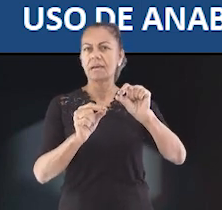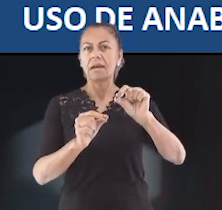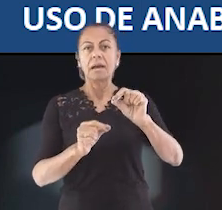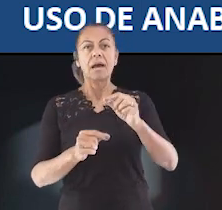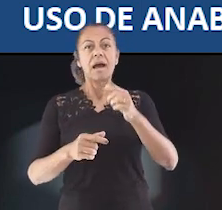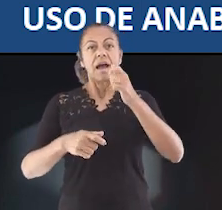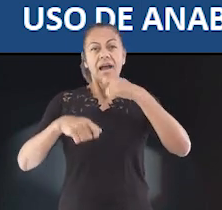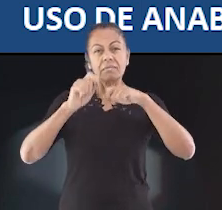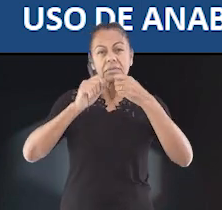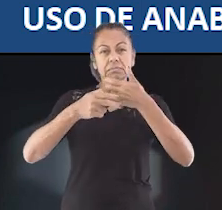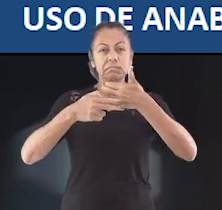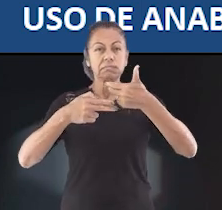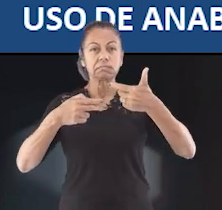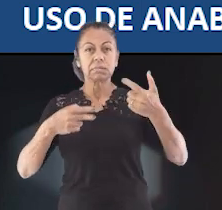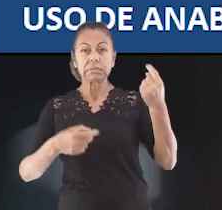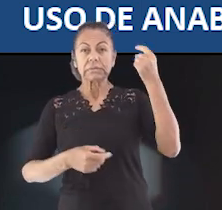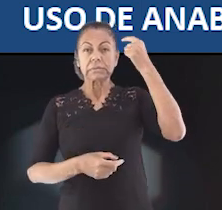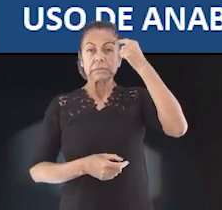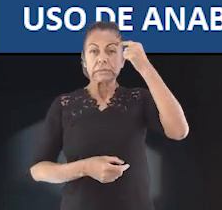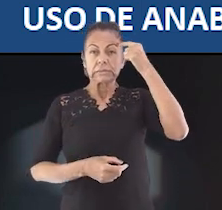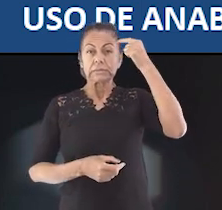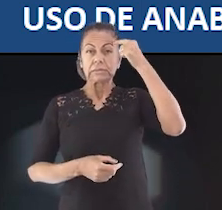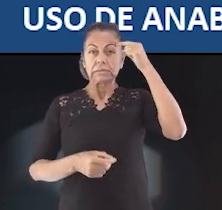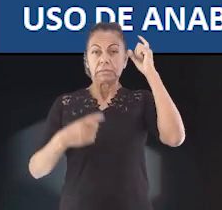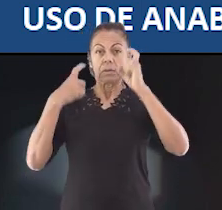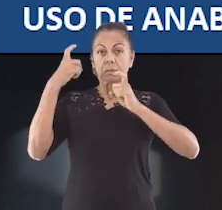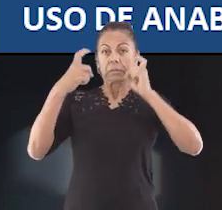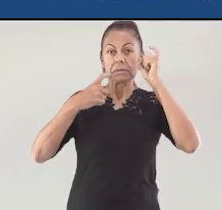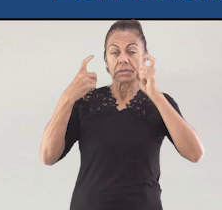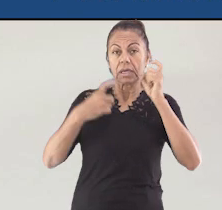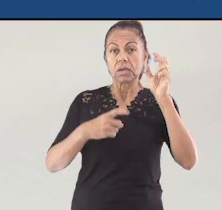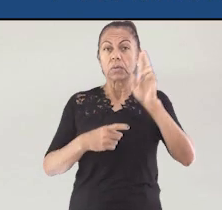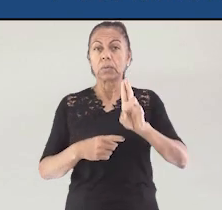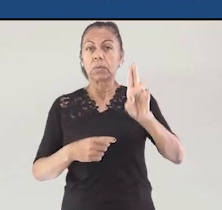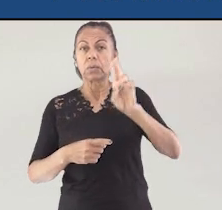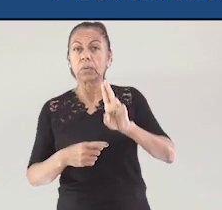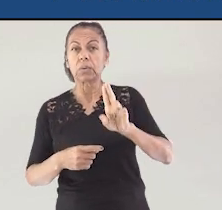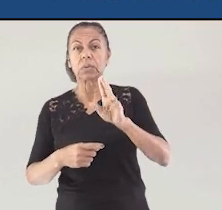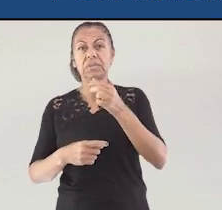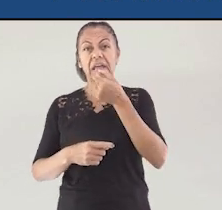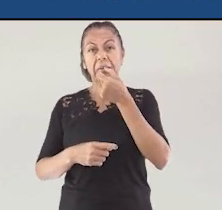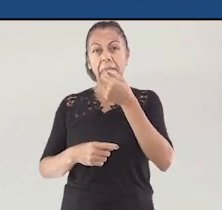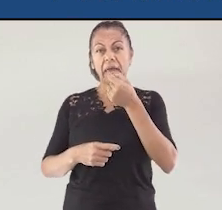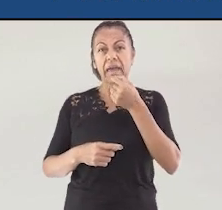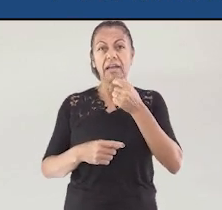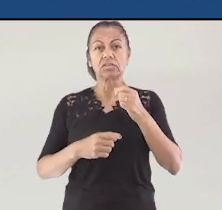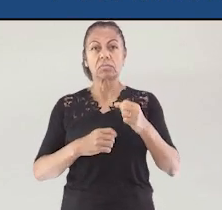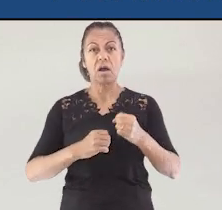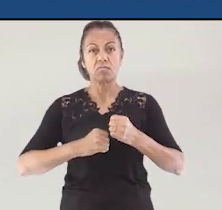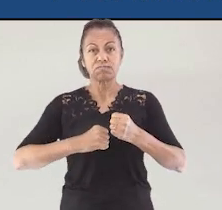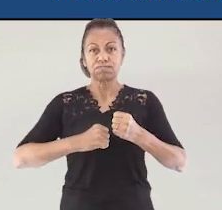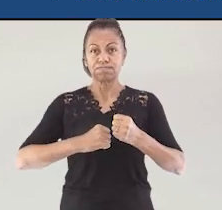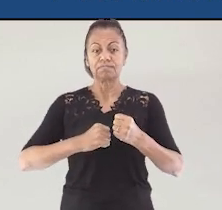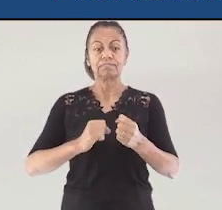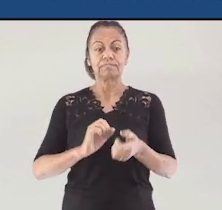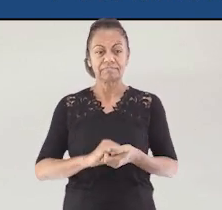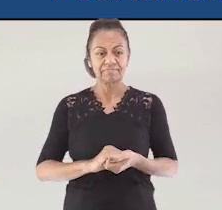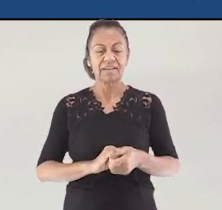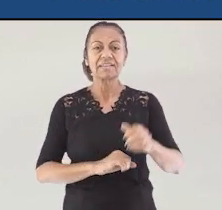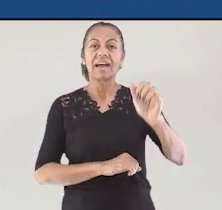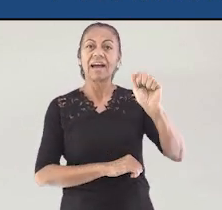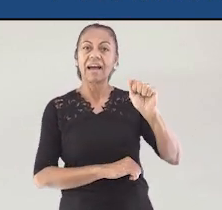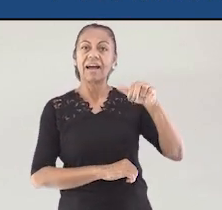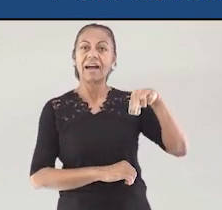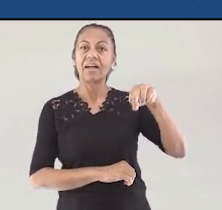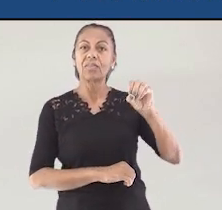com a alimentação e o uso de anabolizantes. Já a anorexia está ligada